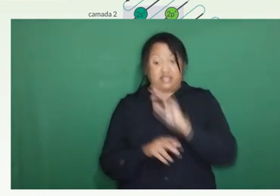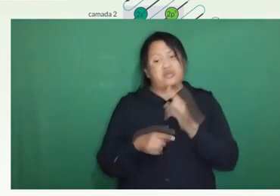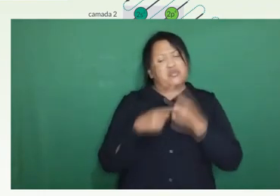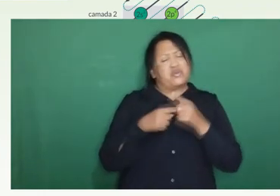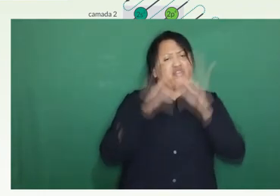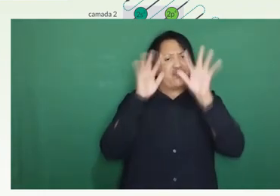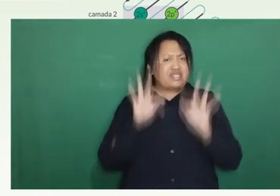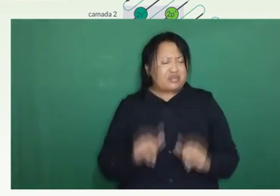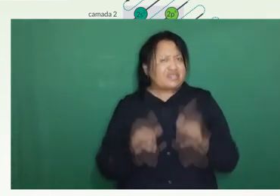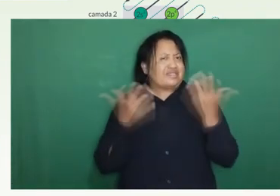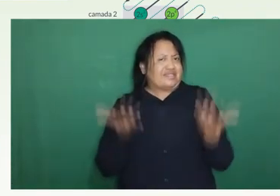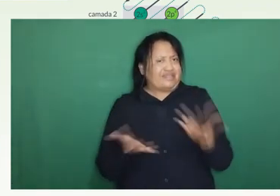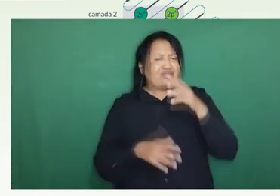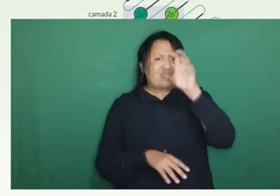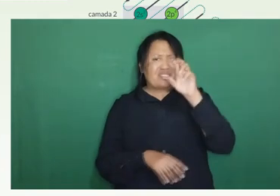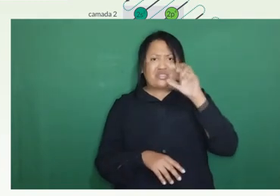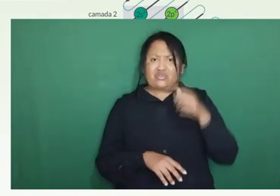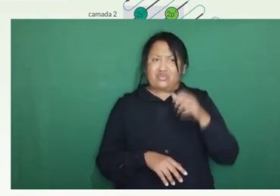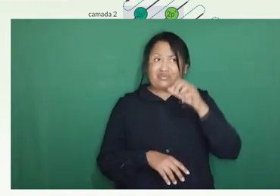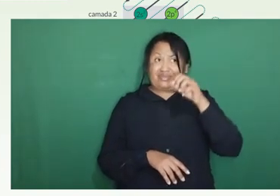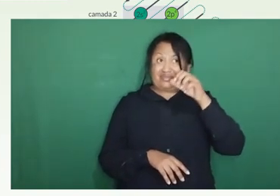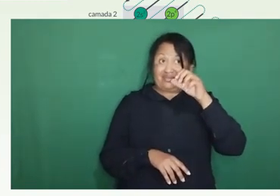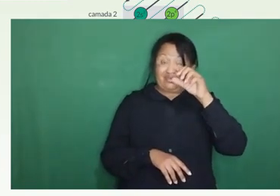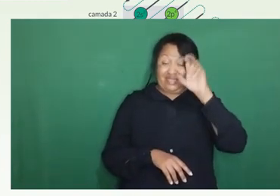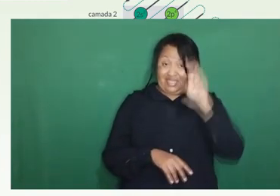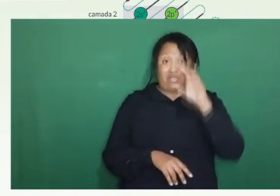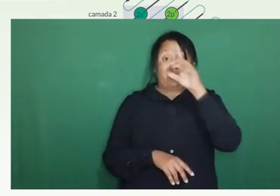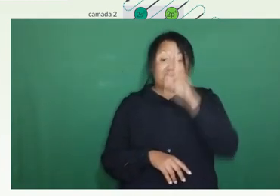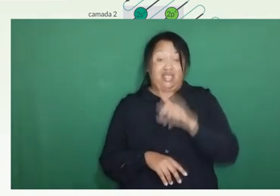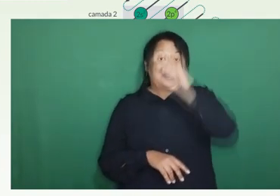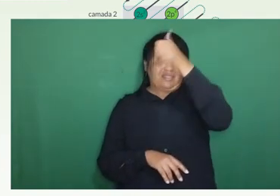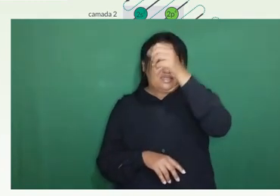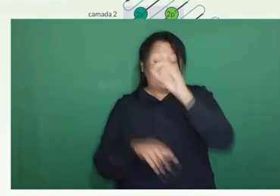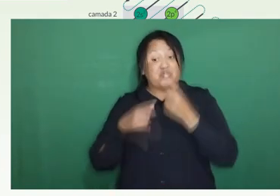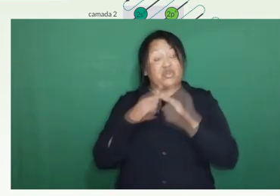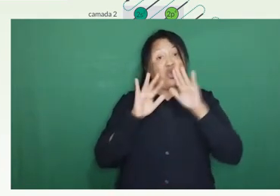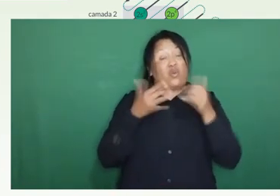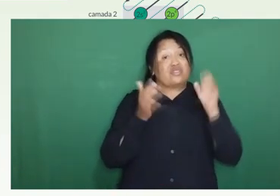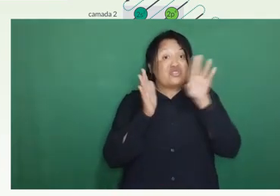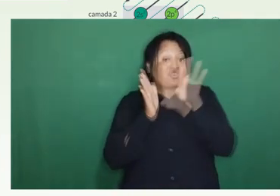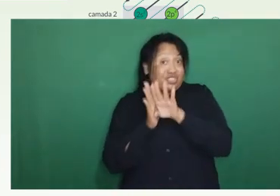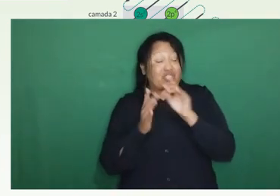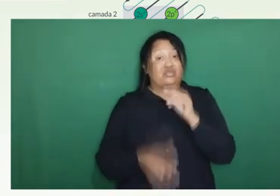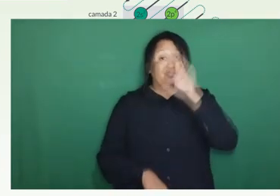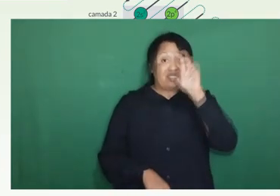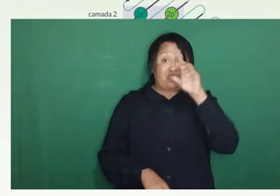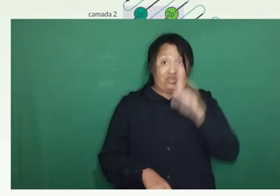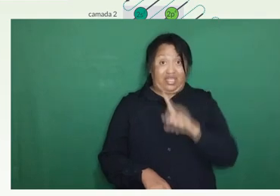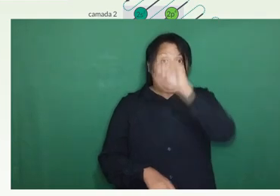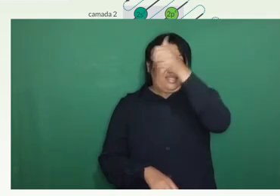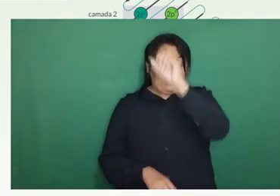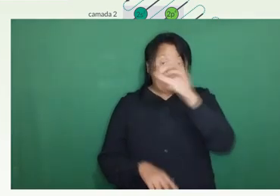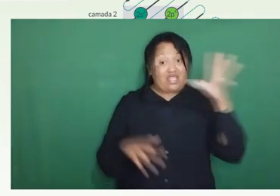D10 mas porque finalizou exatamente aqui nesses cinco D10 porque quando eu chego no cinco D10